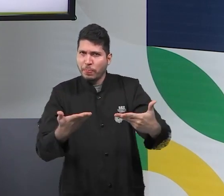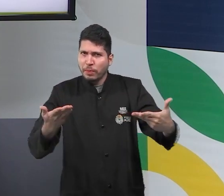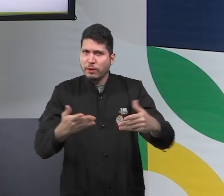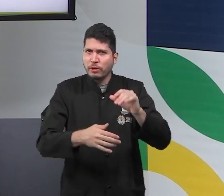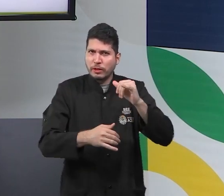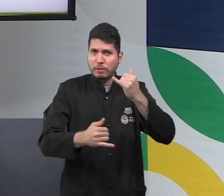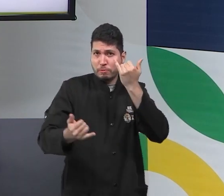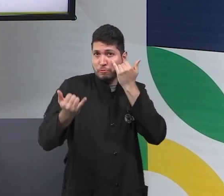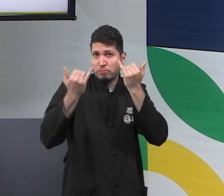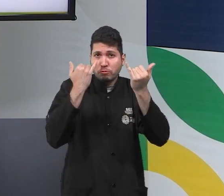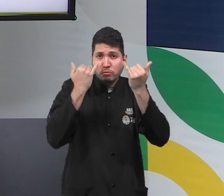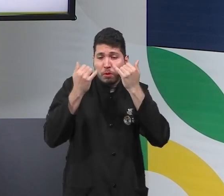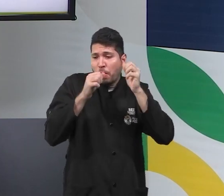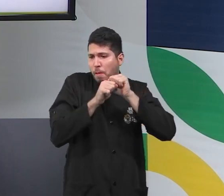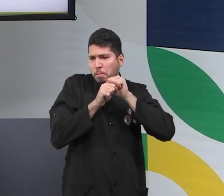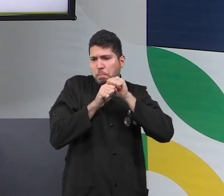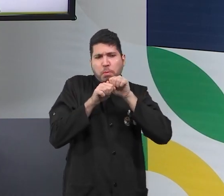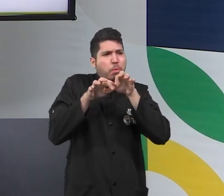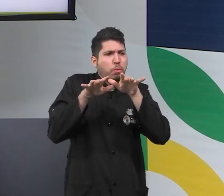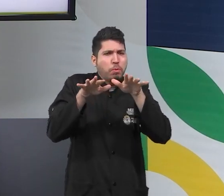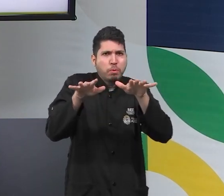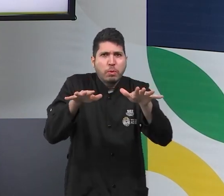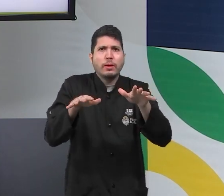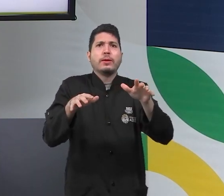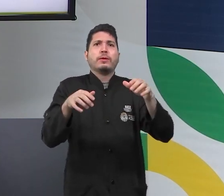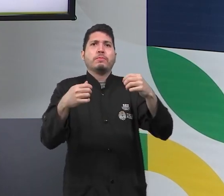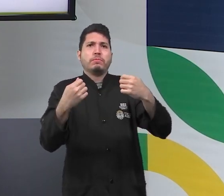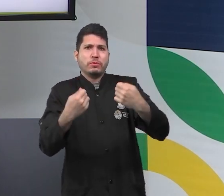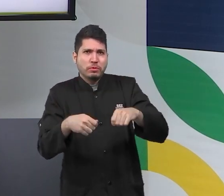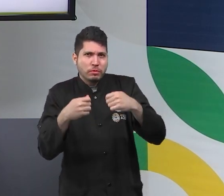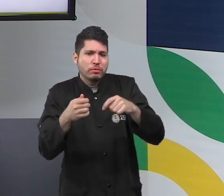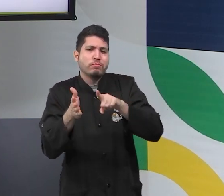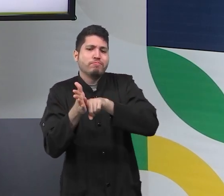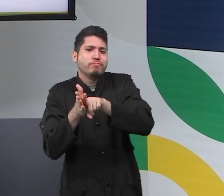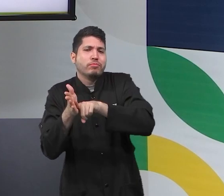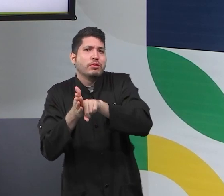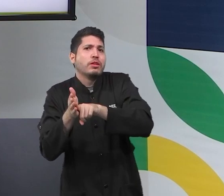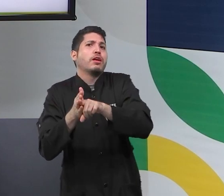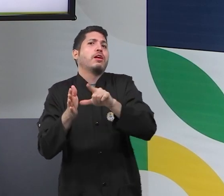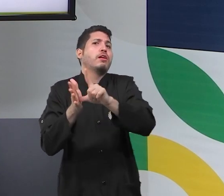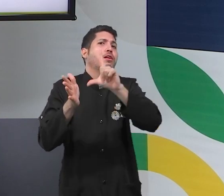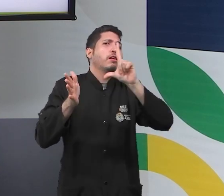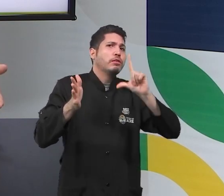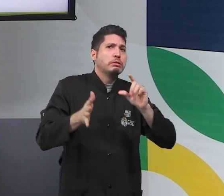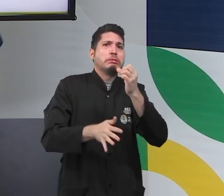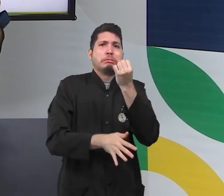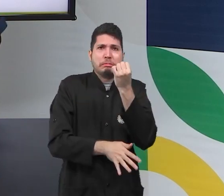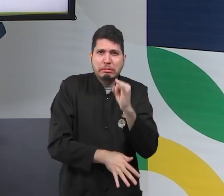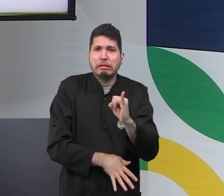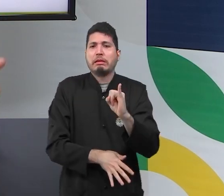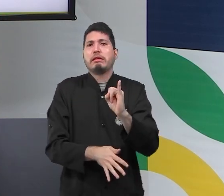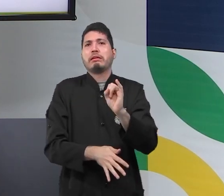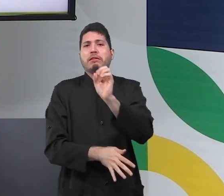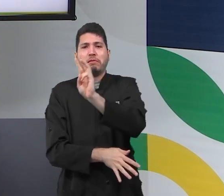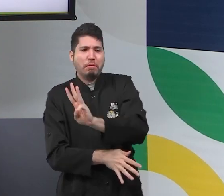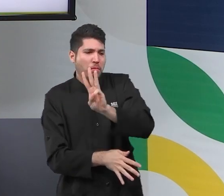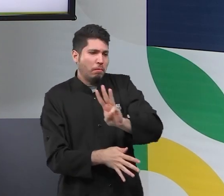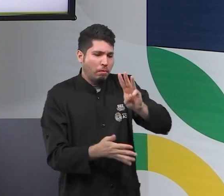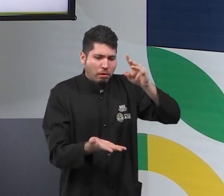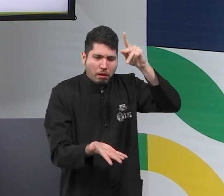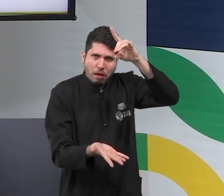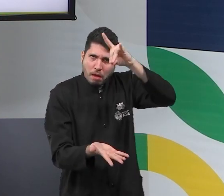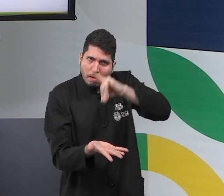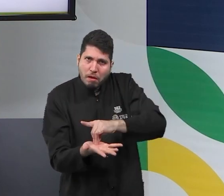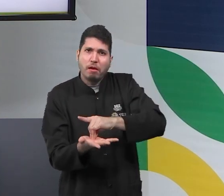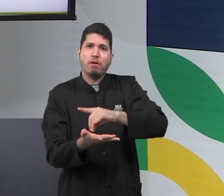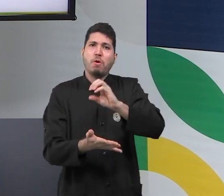informações circulam de diversas maneiras, nós temos que checar a fonte para saber se essa fonte é confiável ou não, ou seja, essa notícia é verdadeira ou é